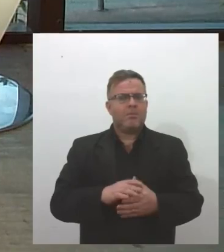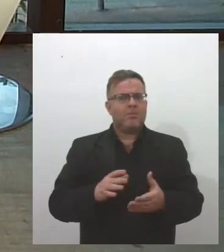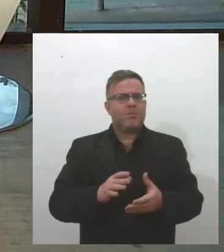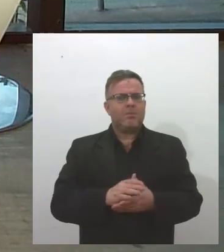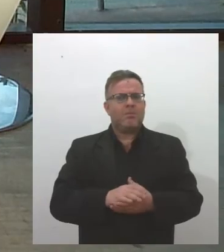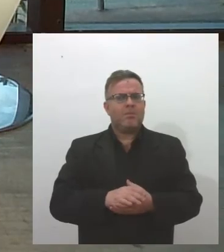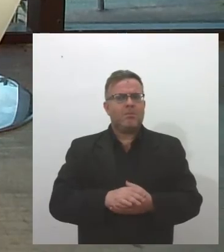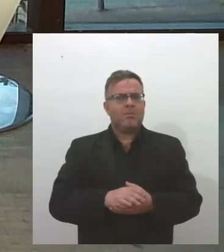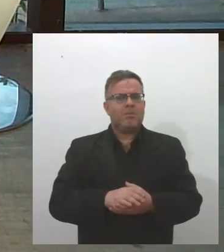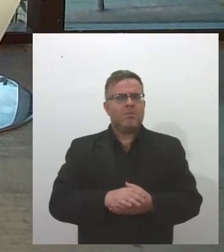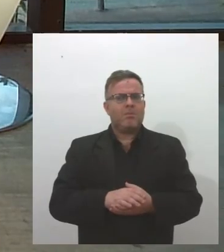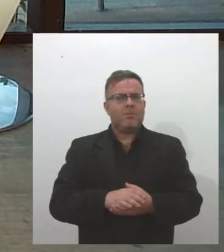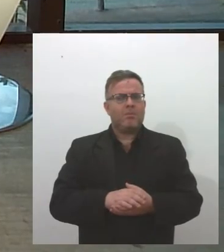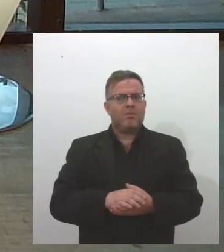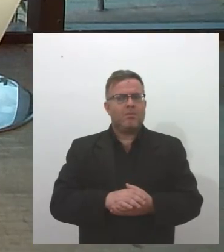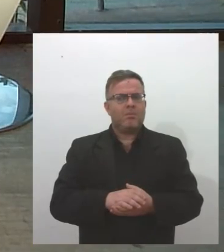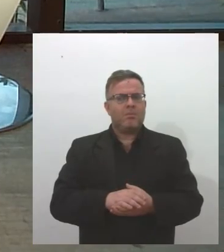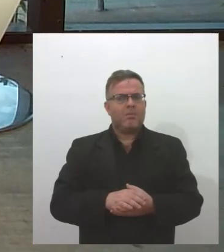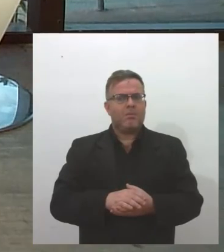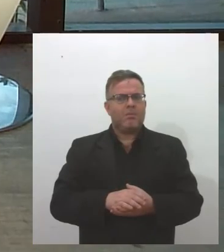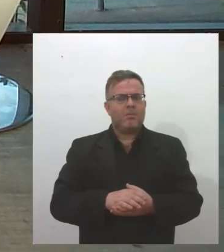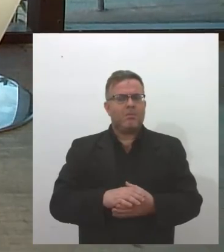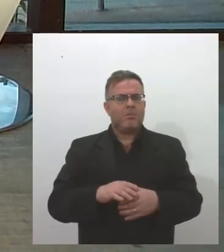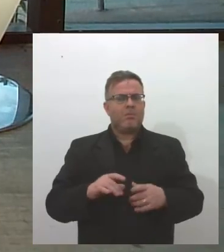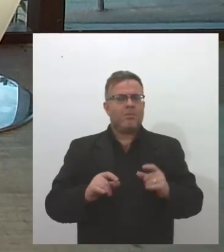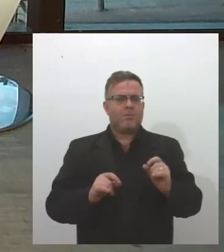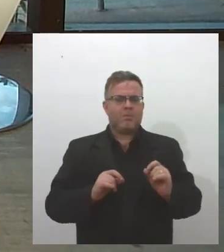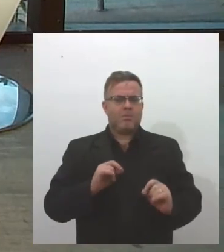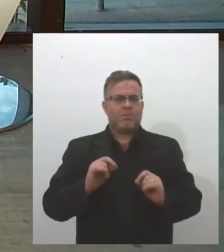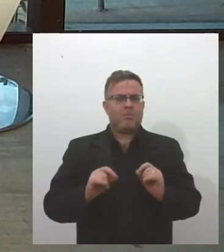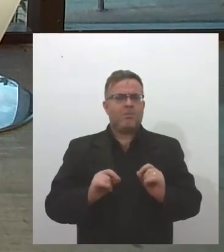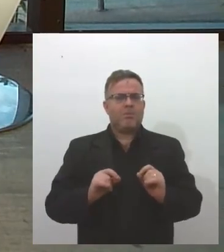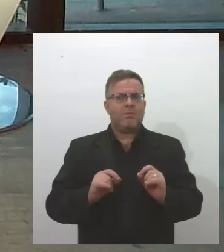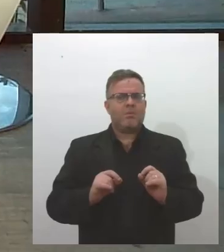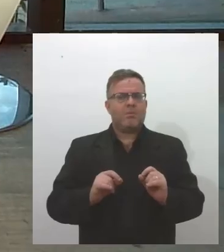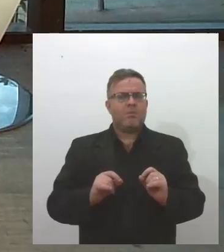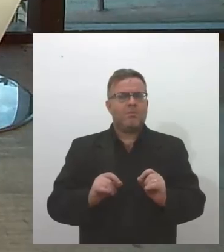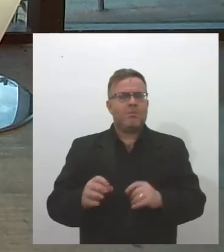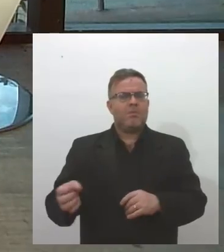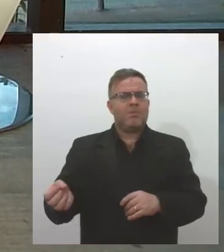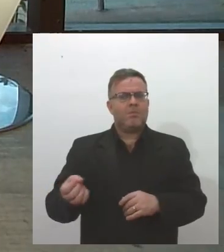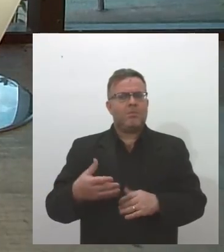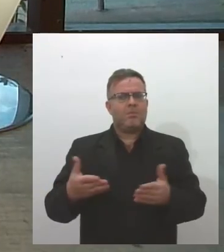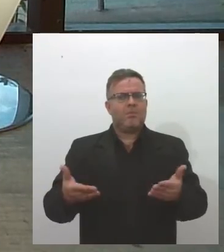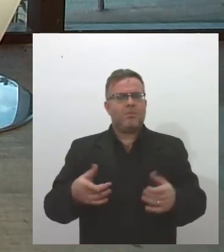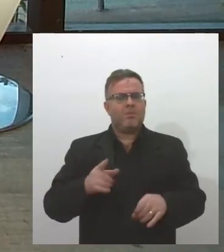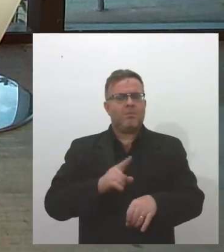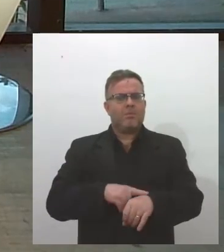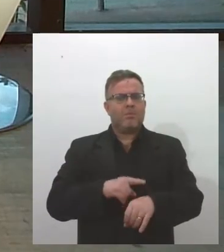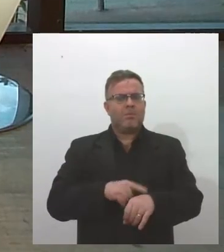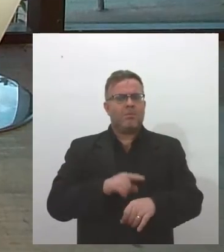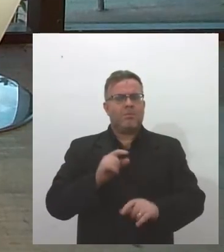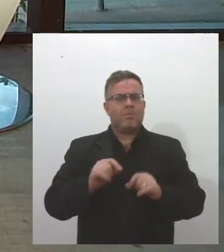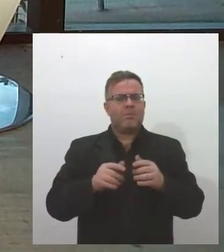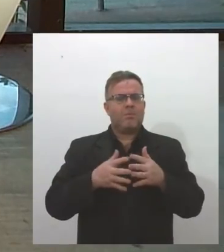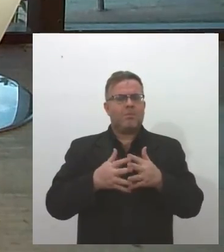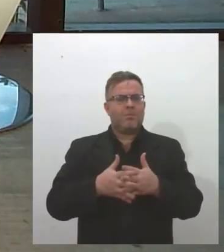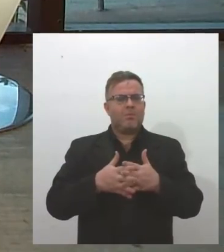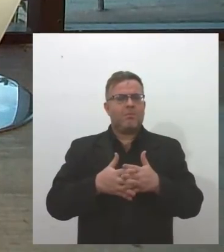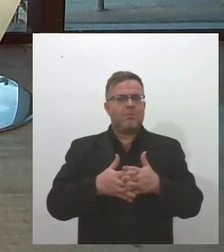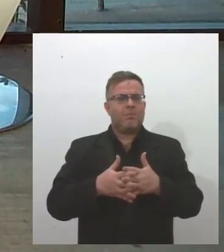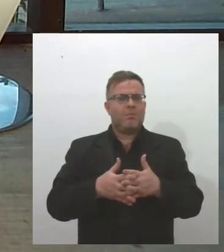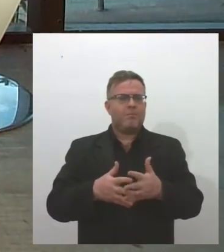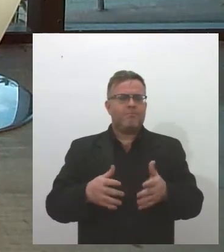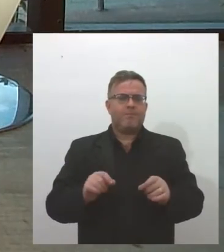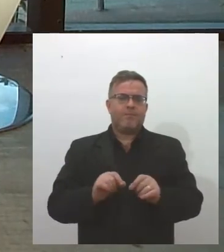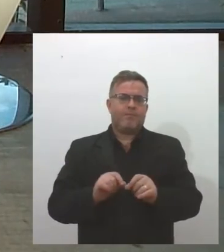Mãe e tal, a gente fica nessa preocupação realmente. Fazer prova de vida nesse momento é bastante complicado, mas tem que fazer, né? Senão perde